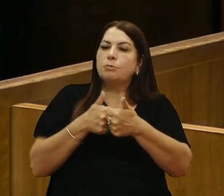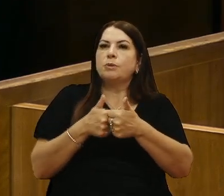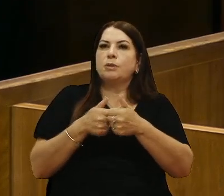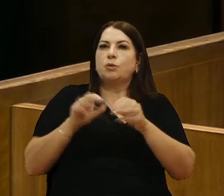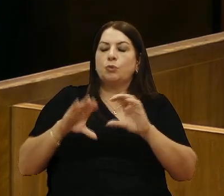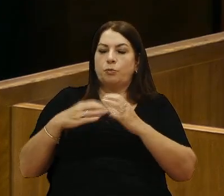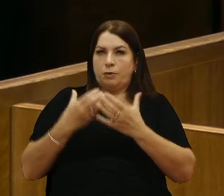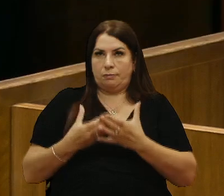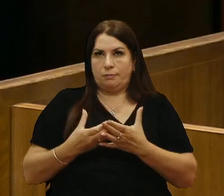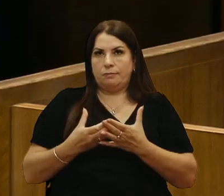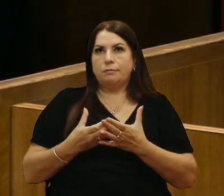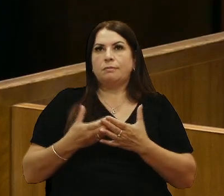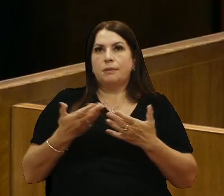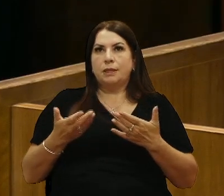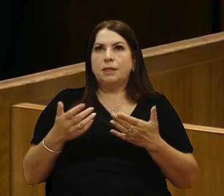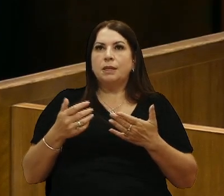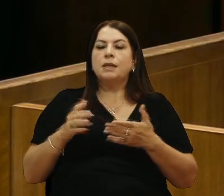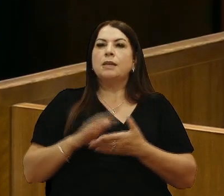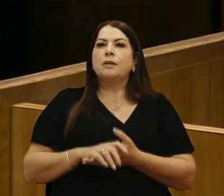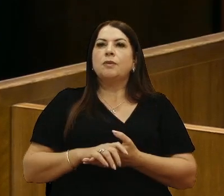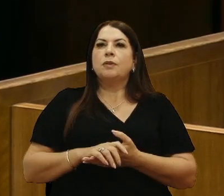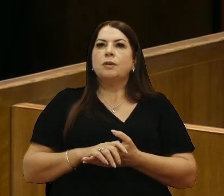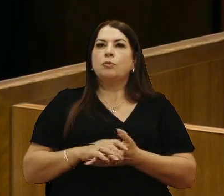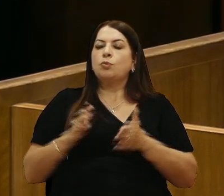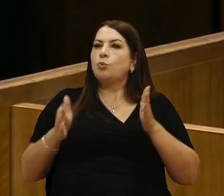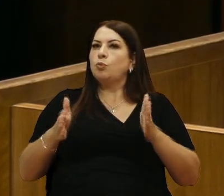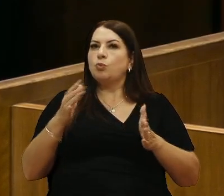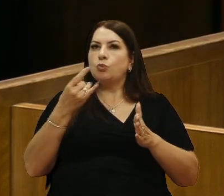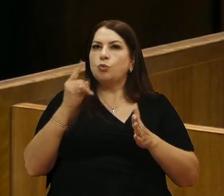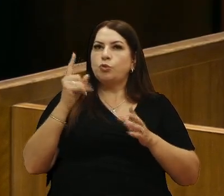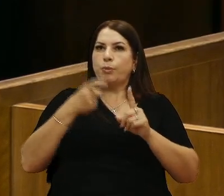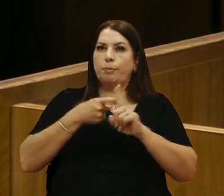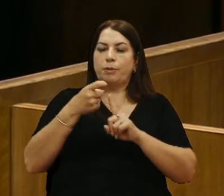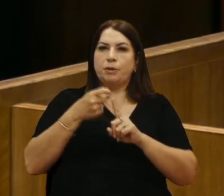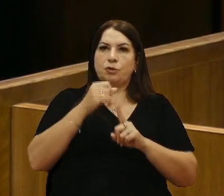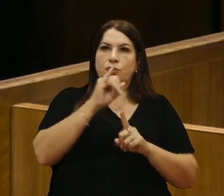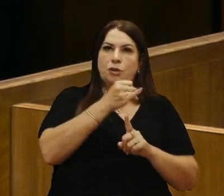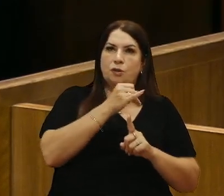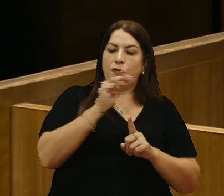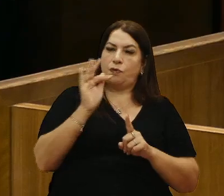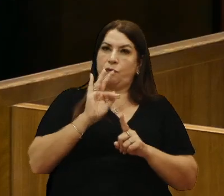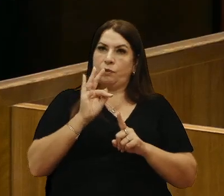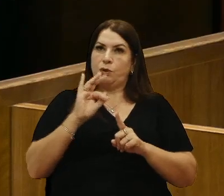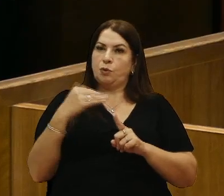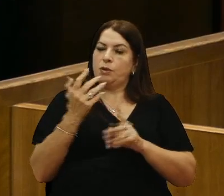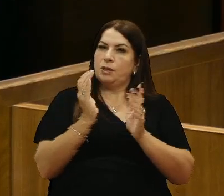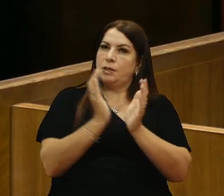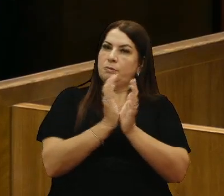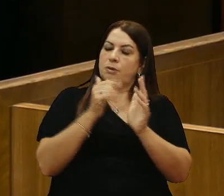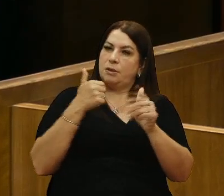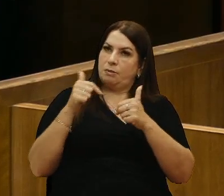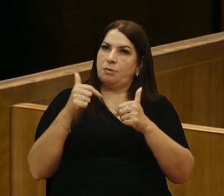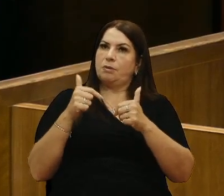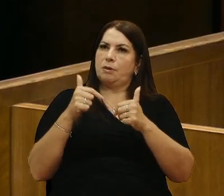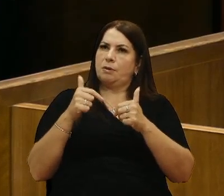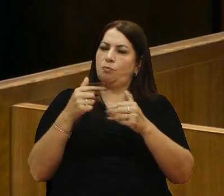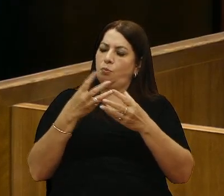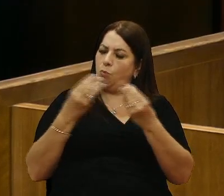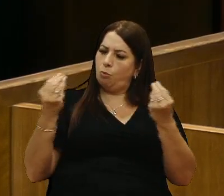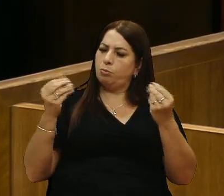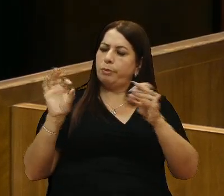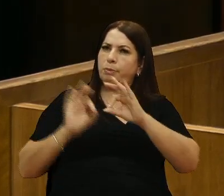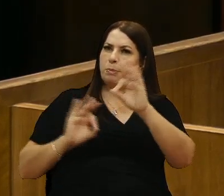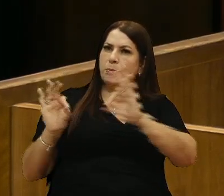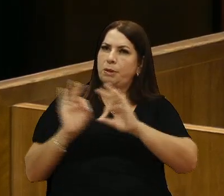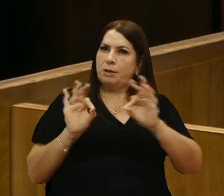a comunidade. Durante todo este último mês de janeiro e fevereiro, nossa equipe trabalhou intensamente para preparar